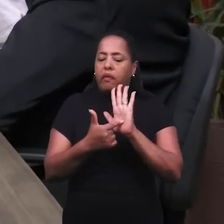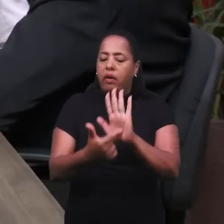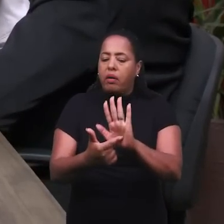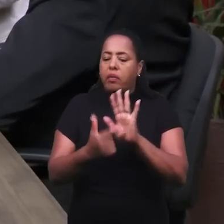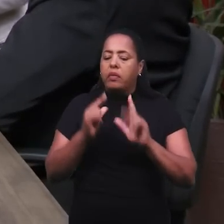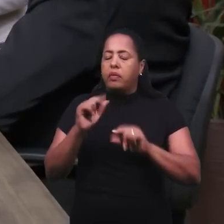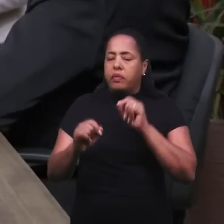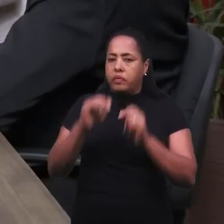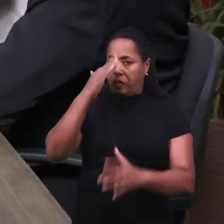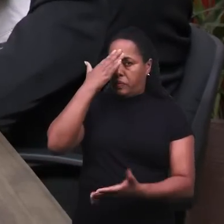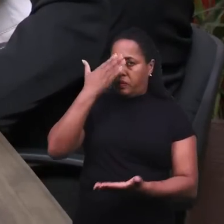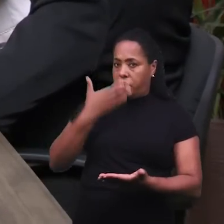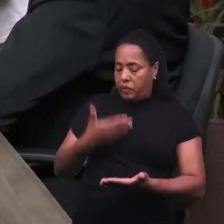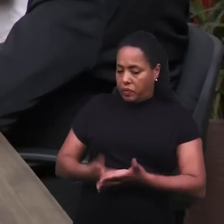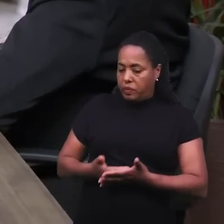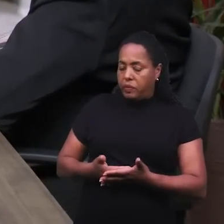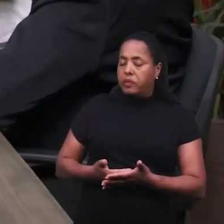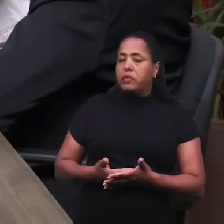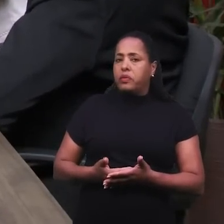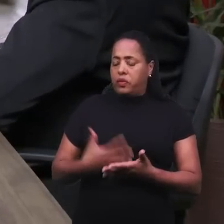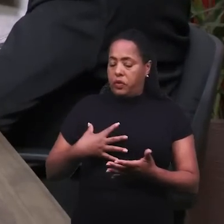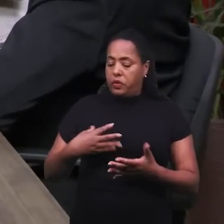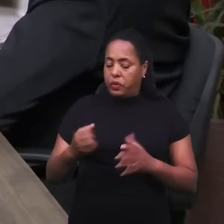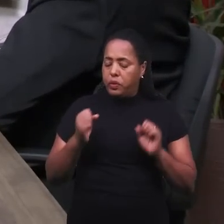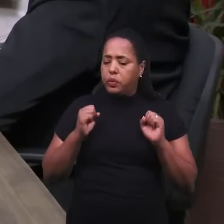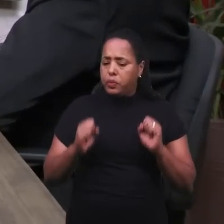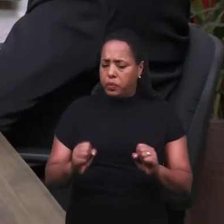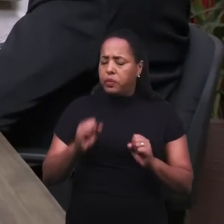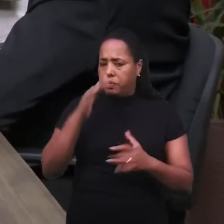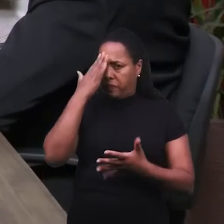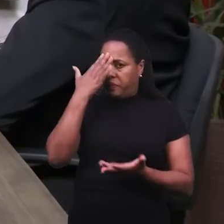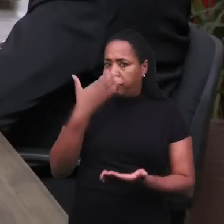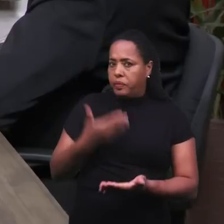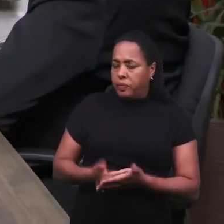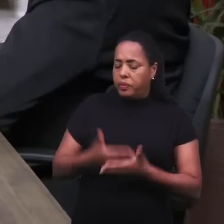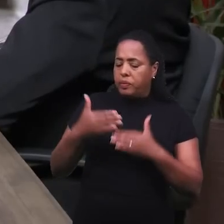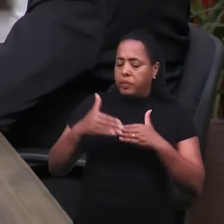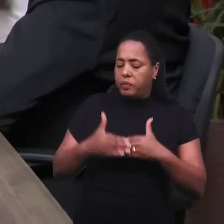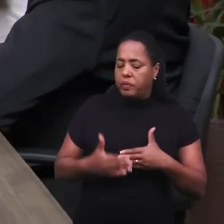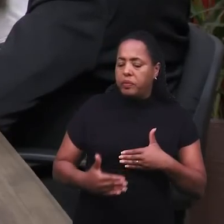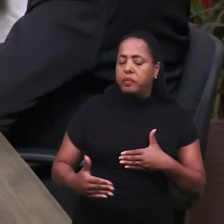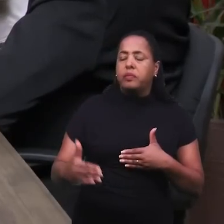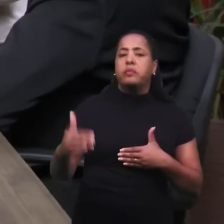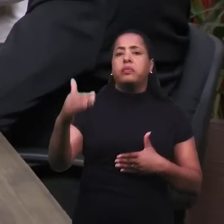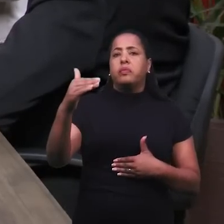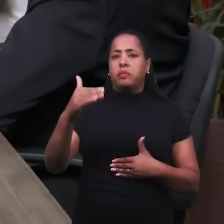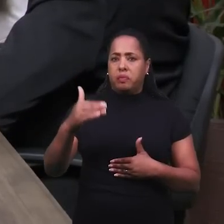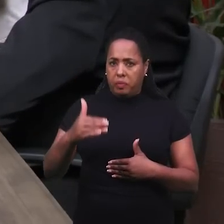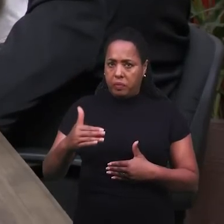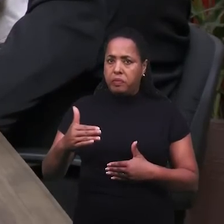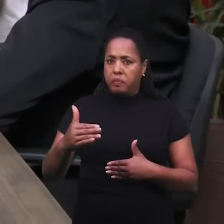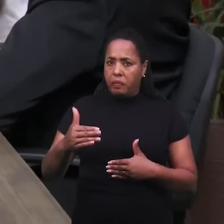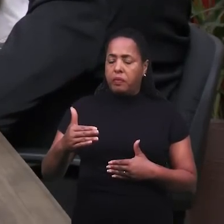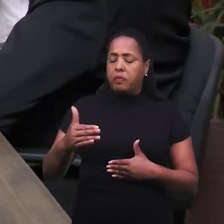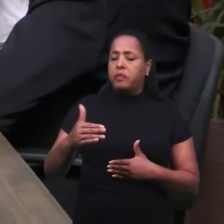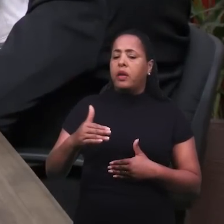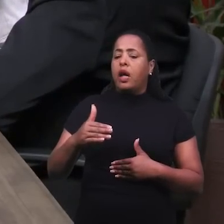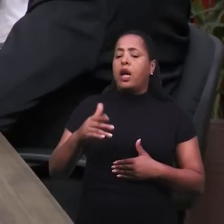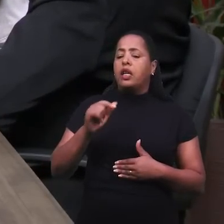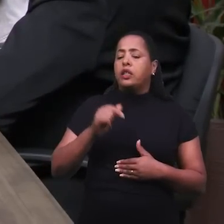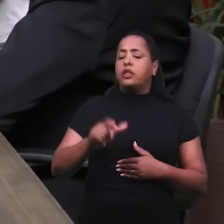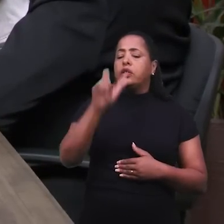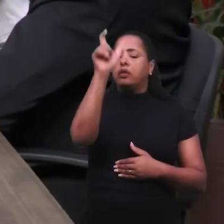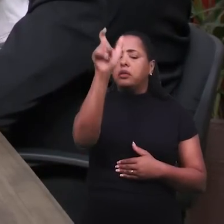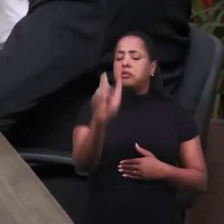que há confiança, Sim. Que o filho pode ter a sua confiança e a partir do reflexo que o filho